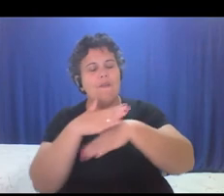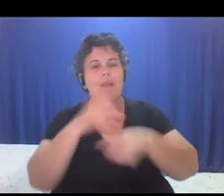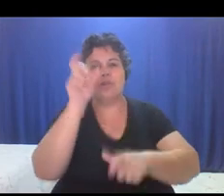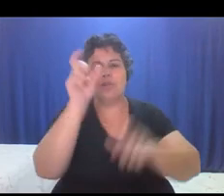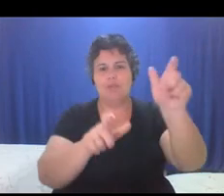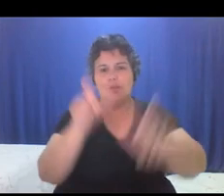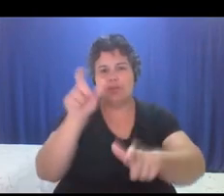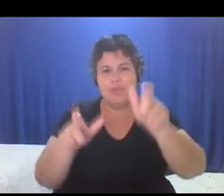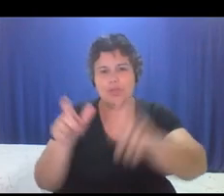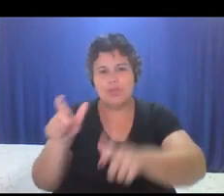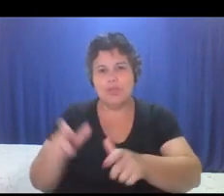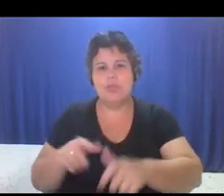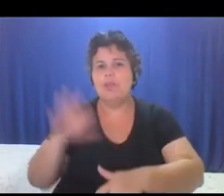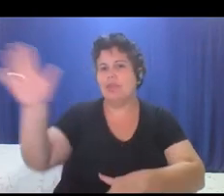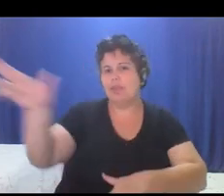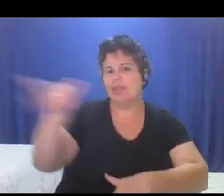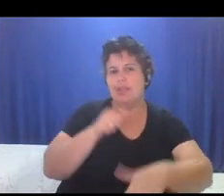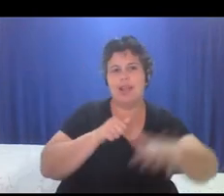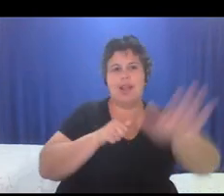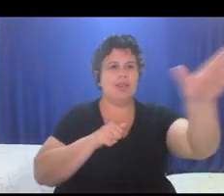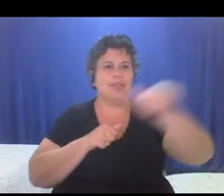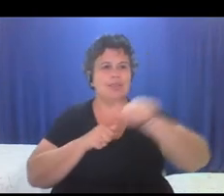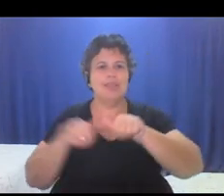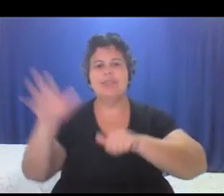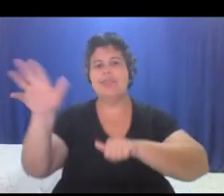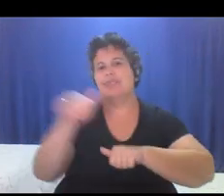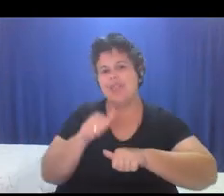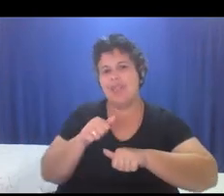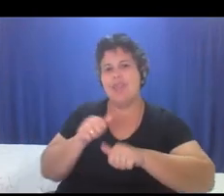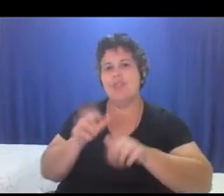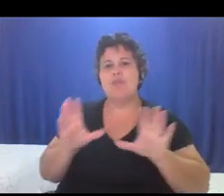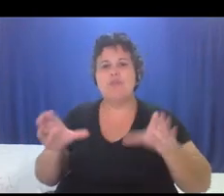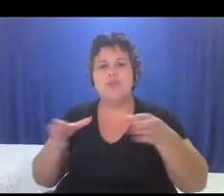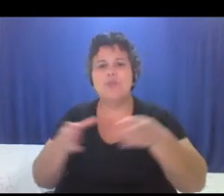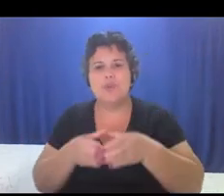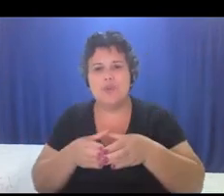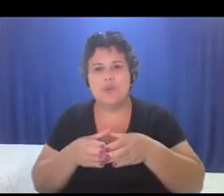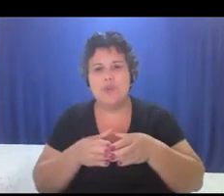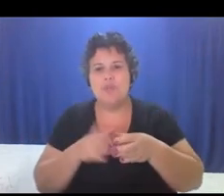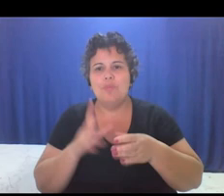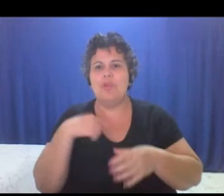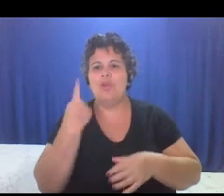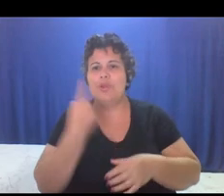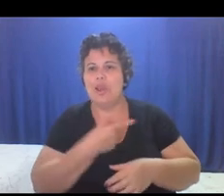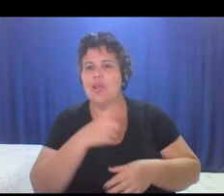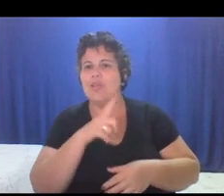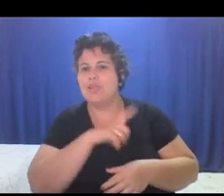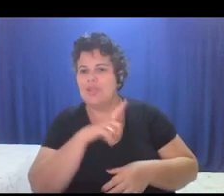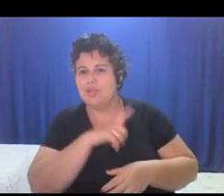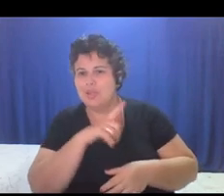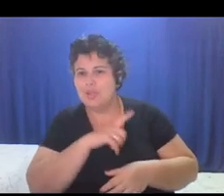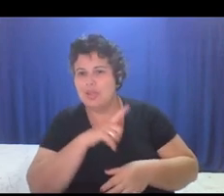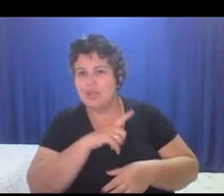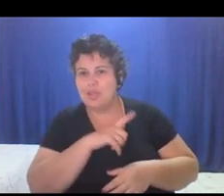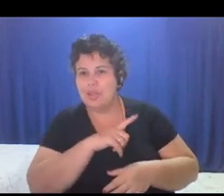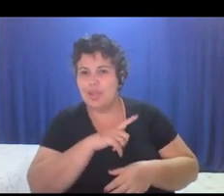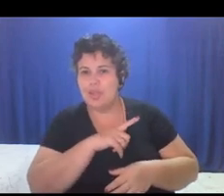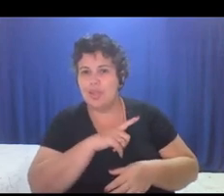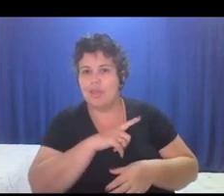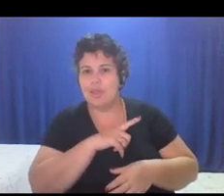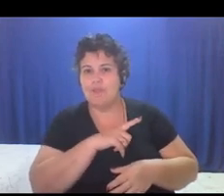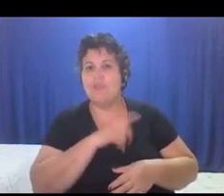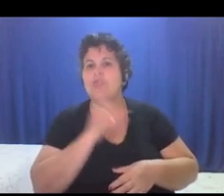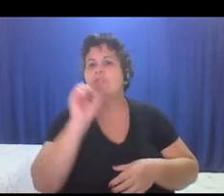ela aqui para o nosso time. Porque aqui você pode ter você fazer a sua vida profissional e fazer essa parte